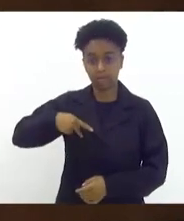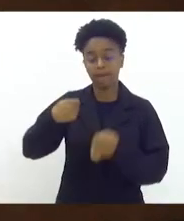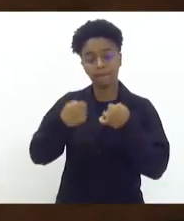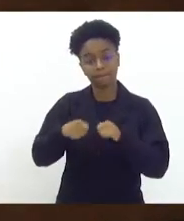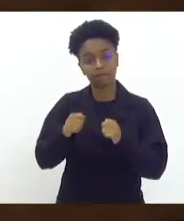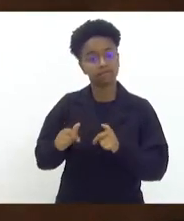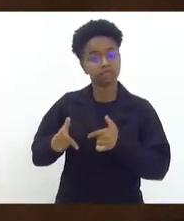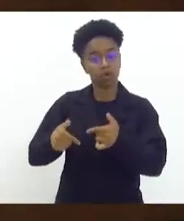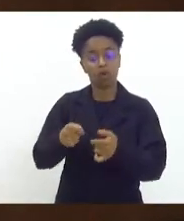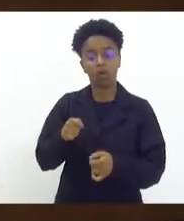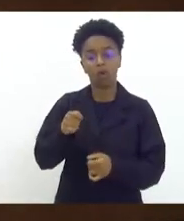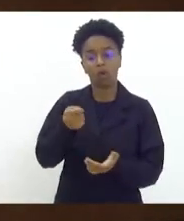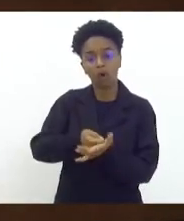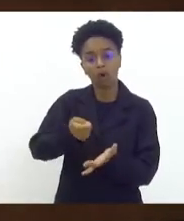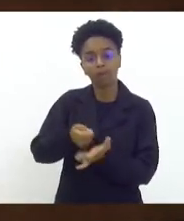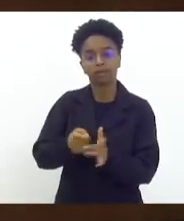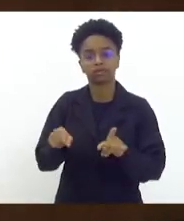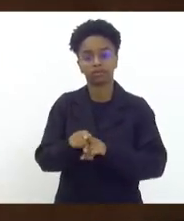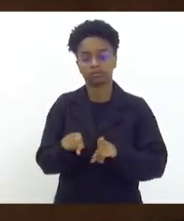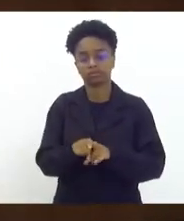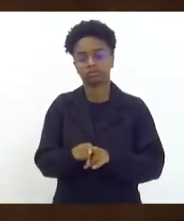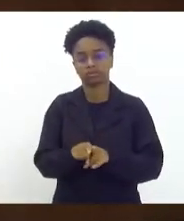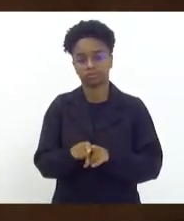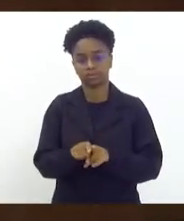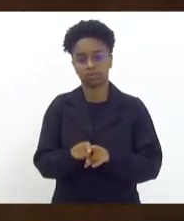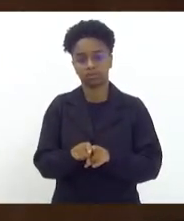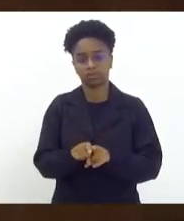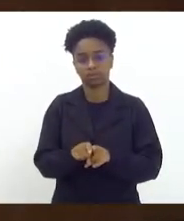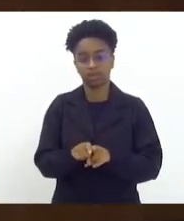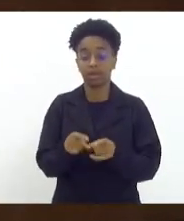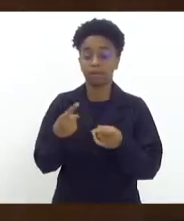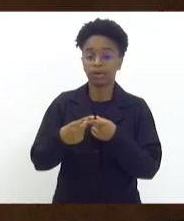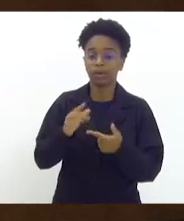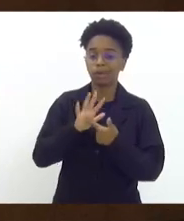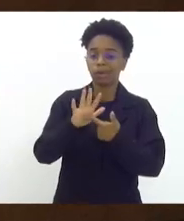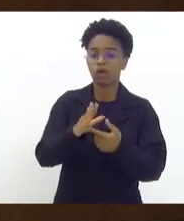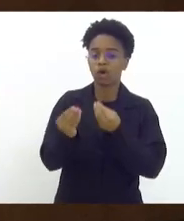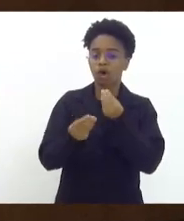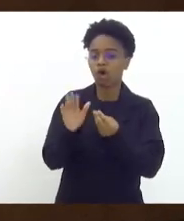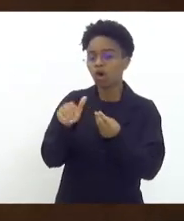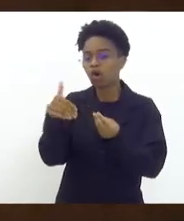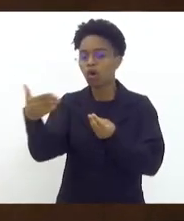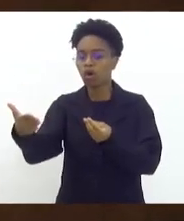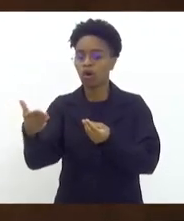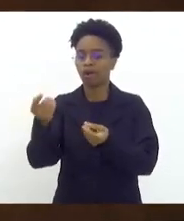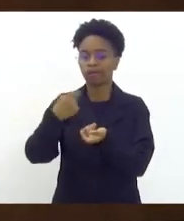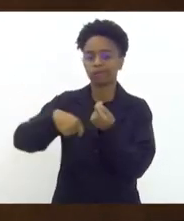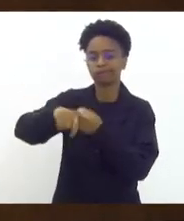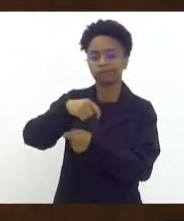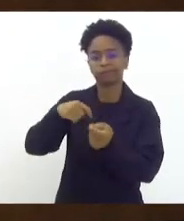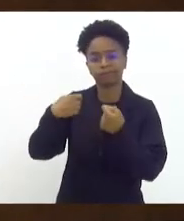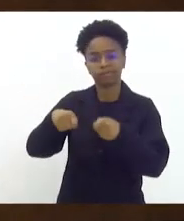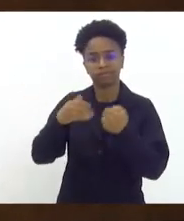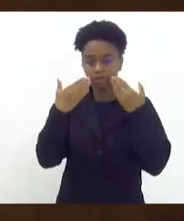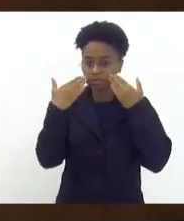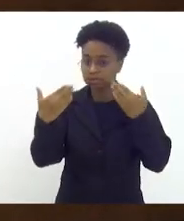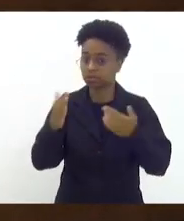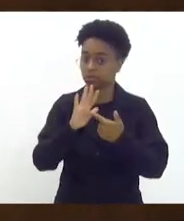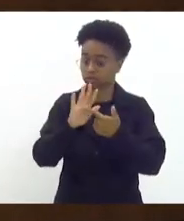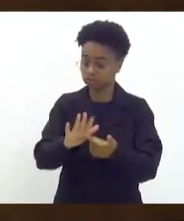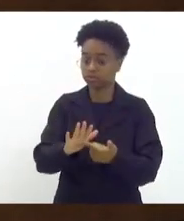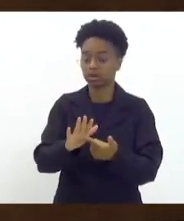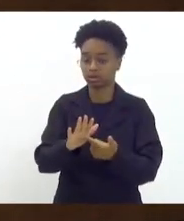a sua obrigação também de expoente externo administração pública e é o poder